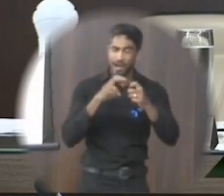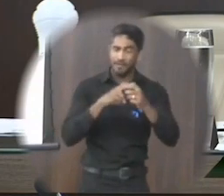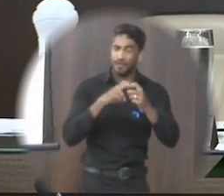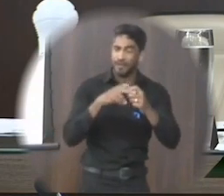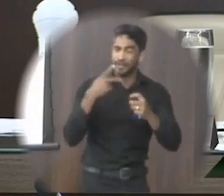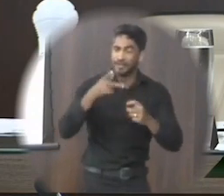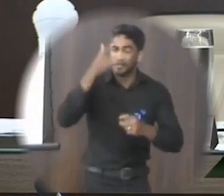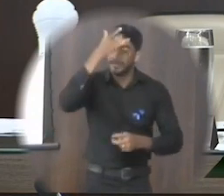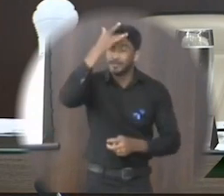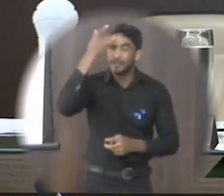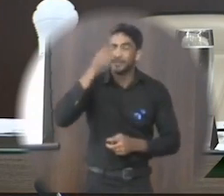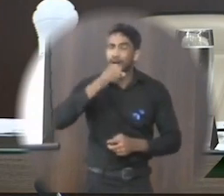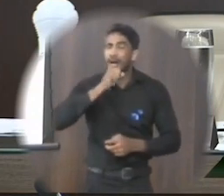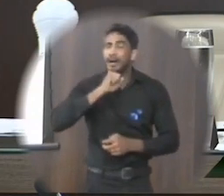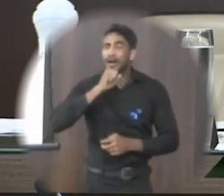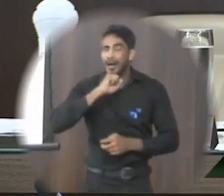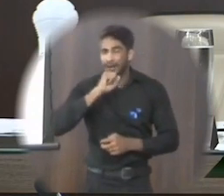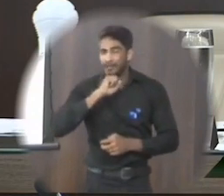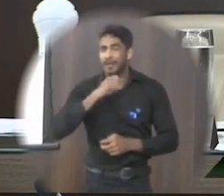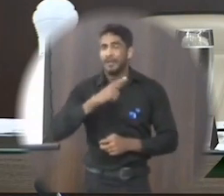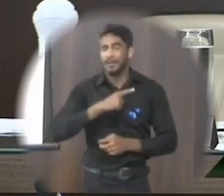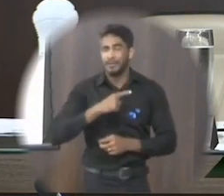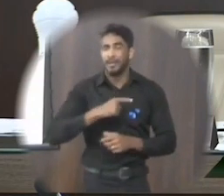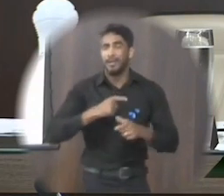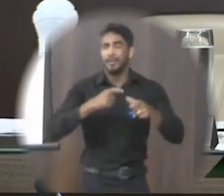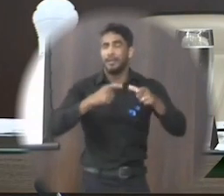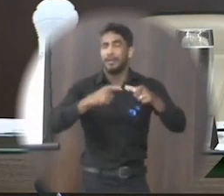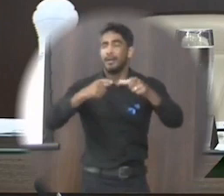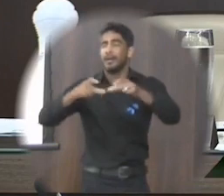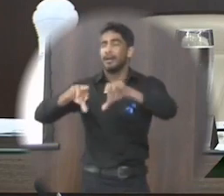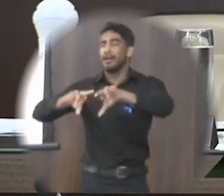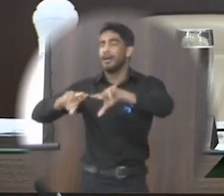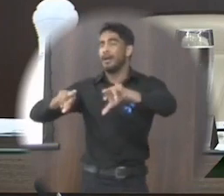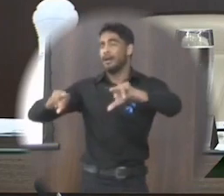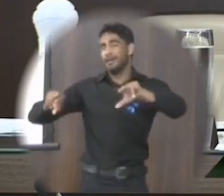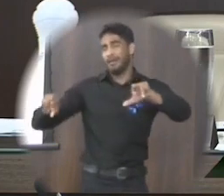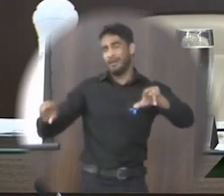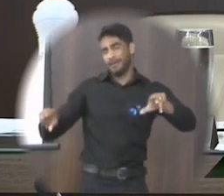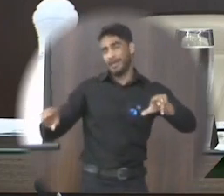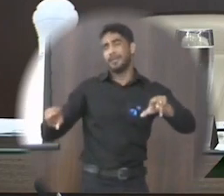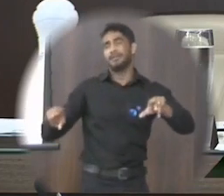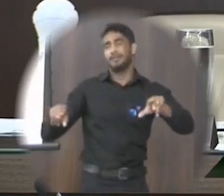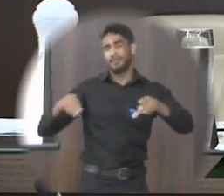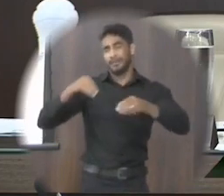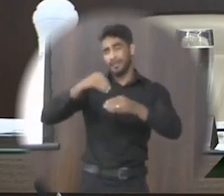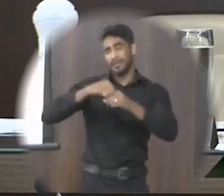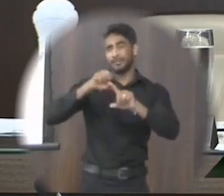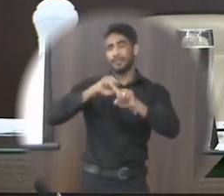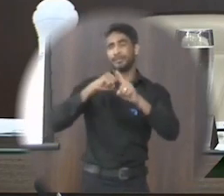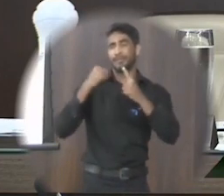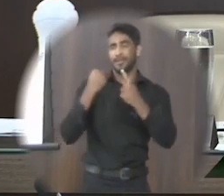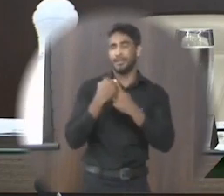idosa, ela está em vários segmentos, infelizmente, na sociedade.